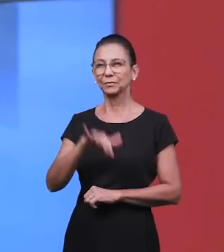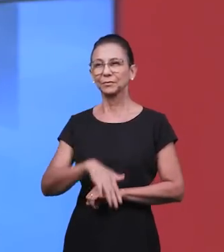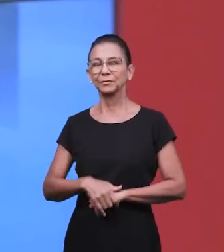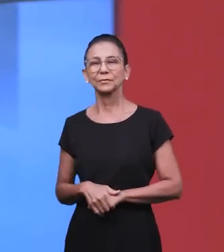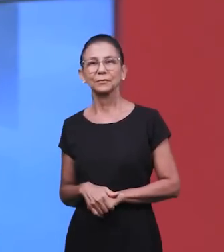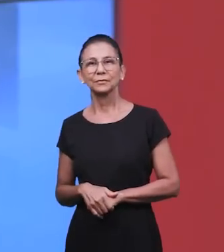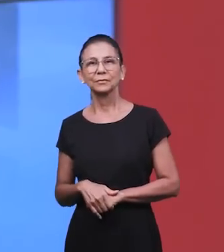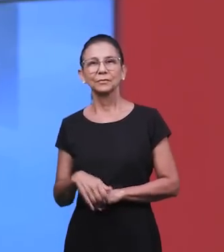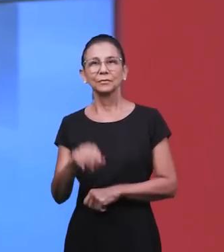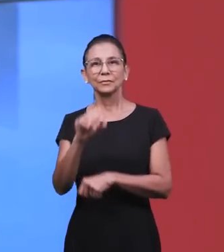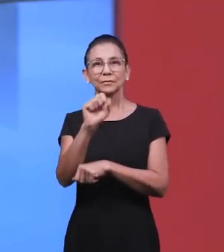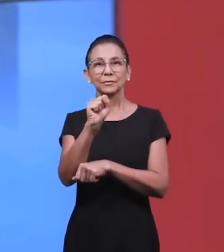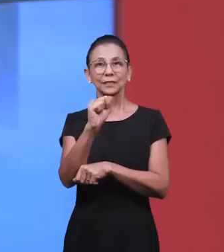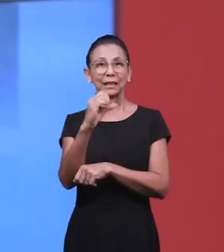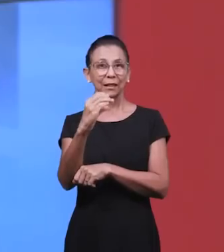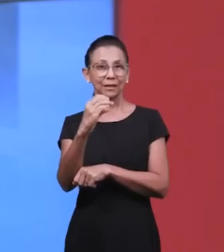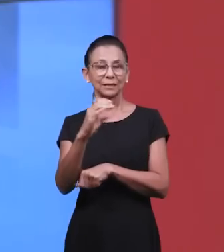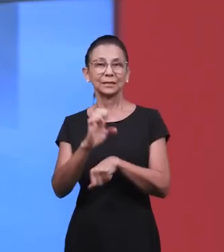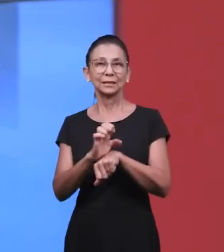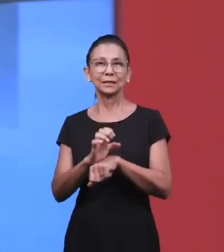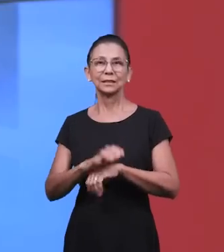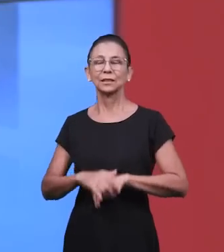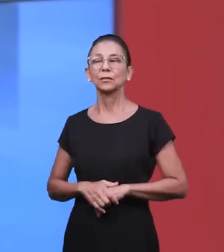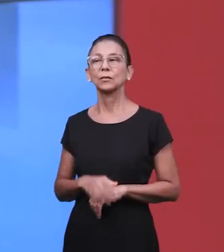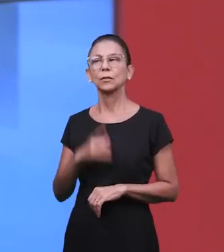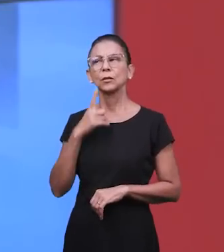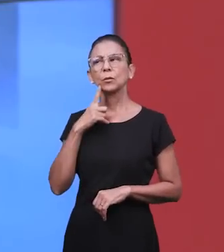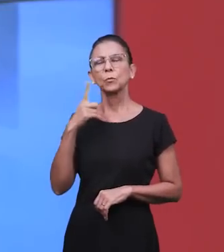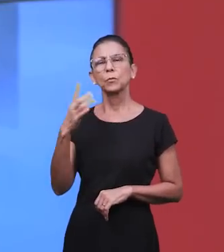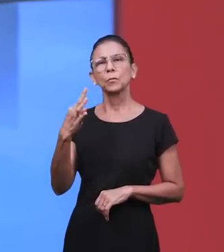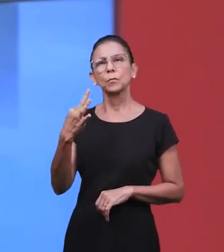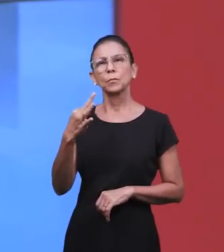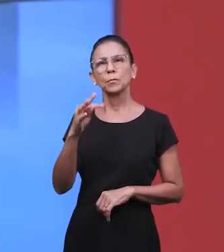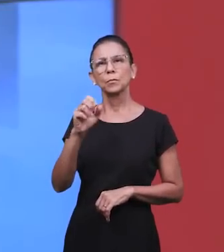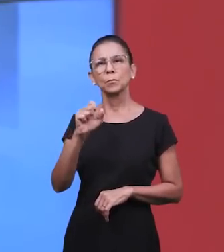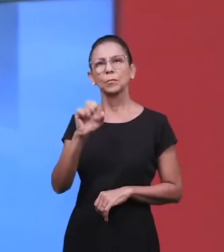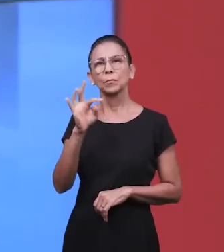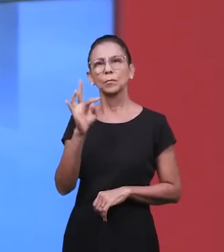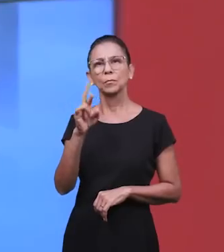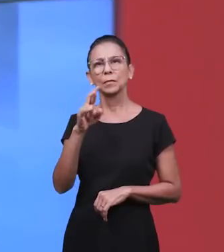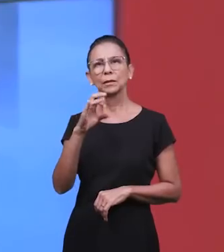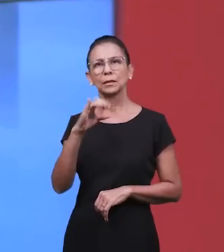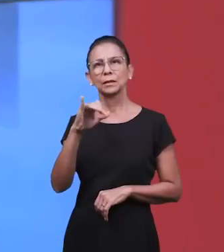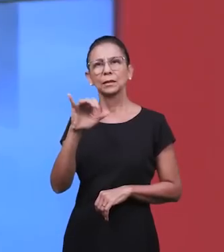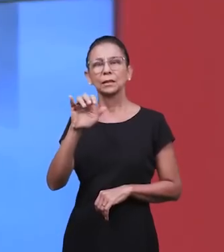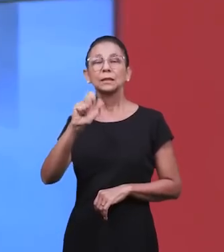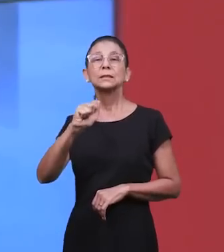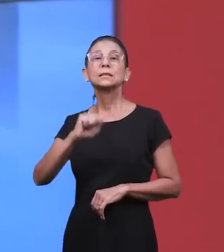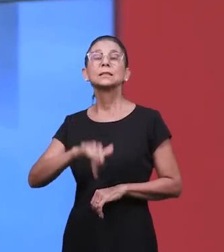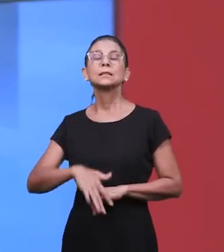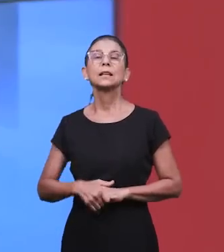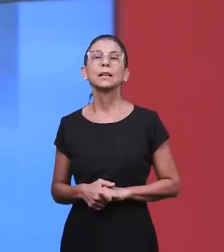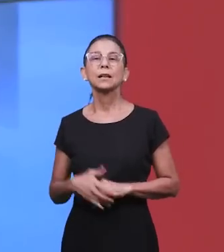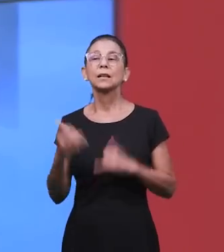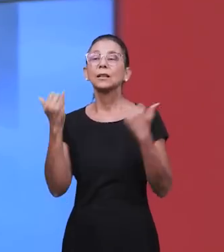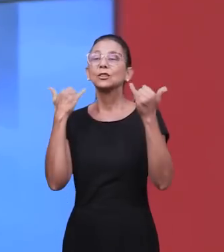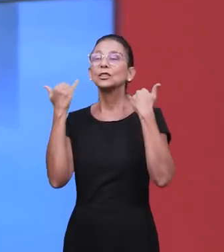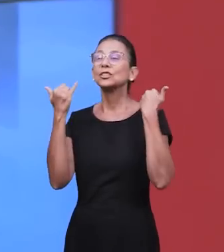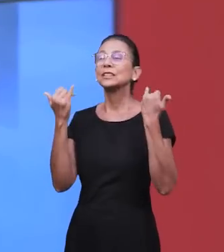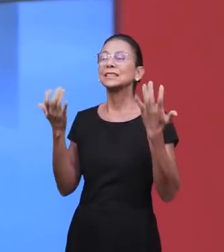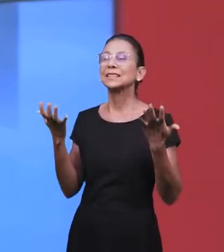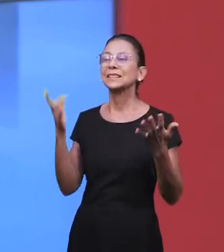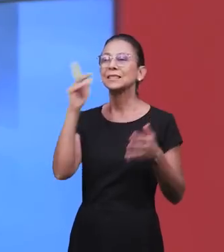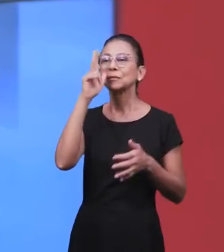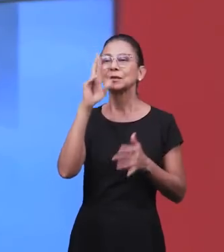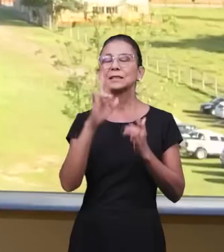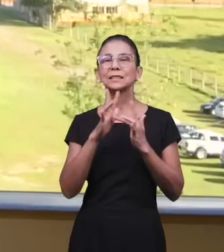para Santa Catarina falar com a nossa irmã Patrícia Winter. Patrícia, fala pra gente as notícias aí de Santa Catarina. Pai do Senhor,